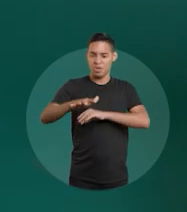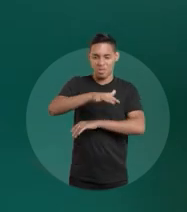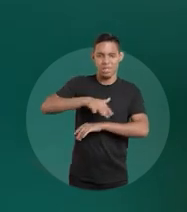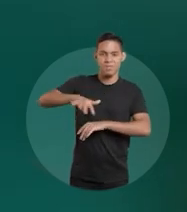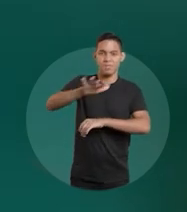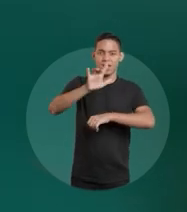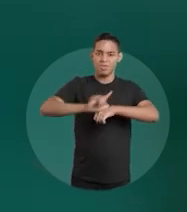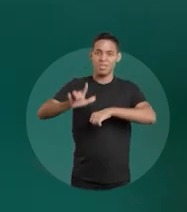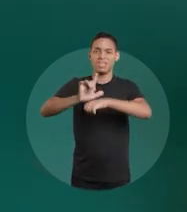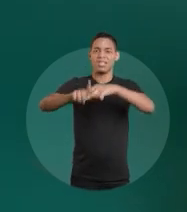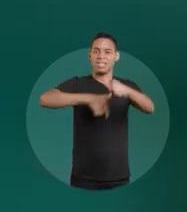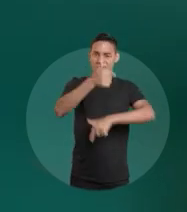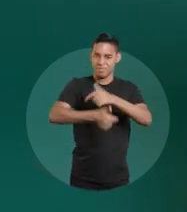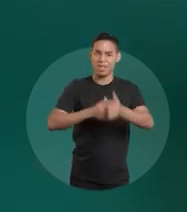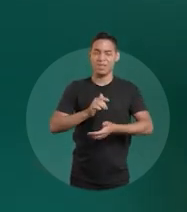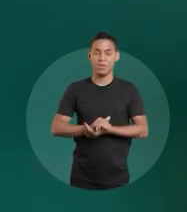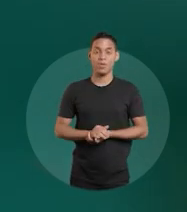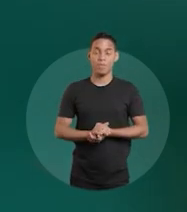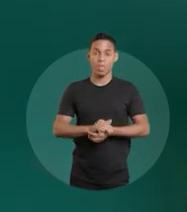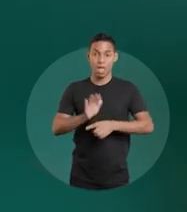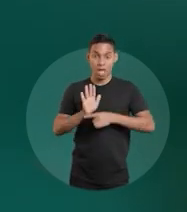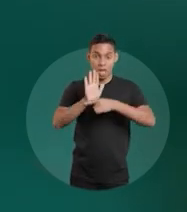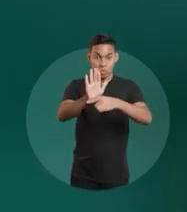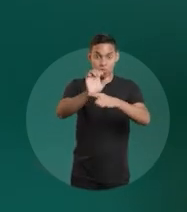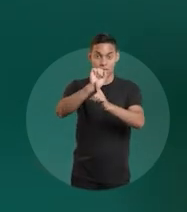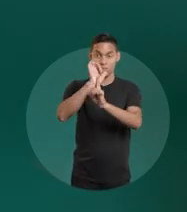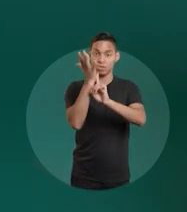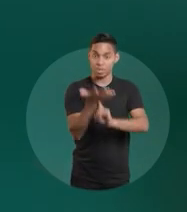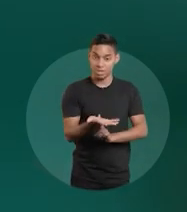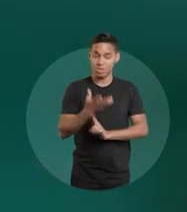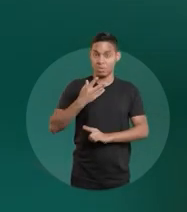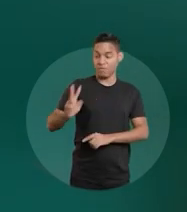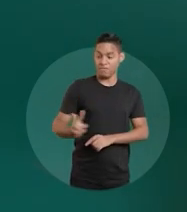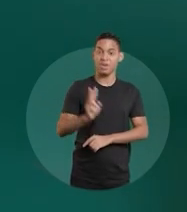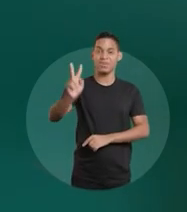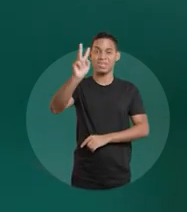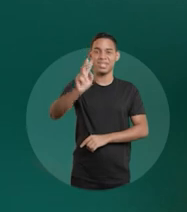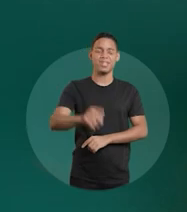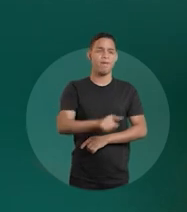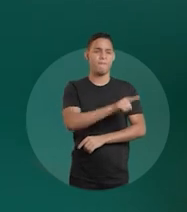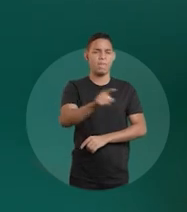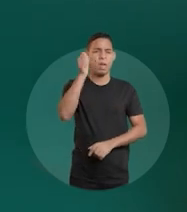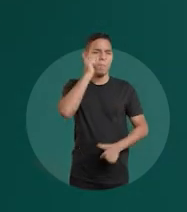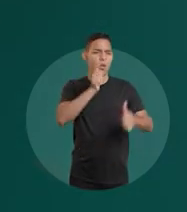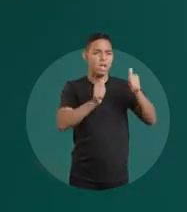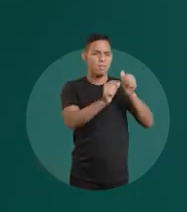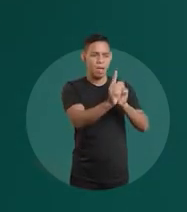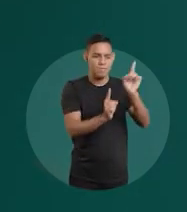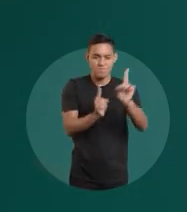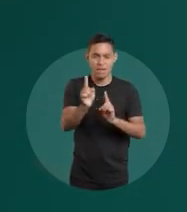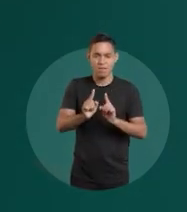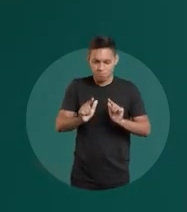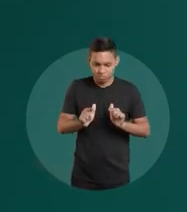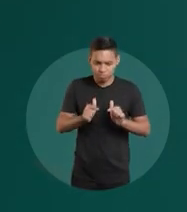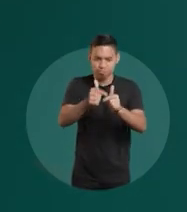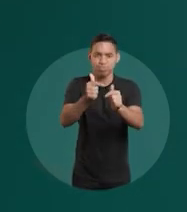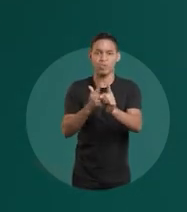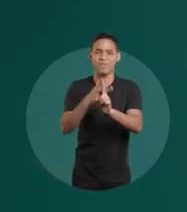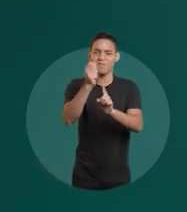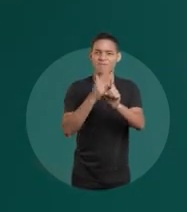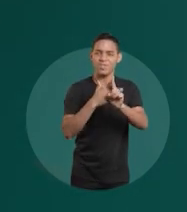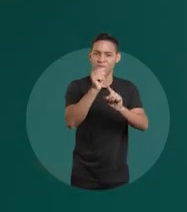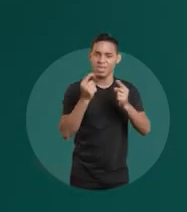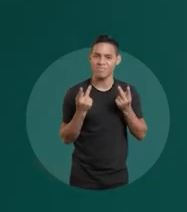educação, espaço no mercado de trabalho, assistência social, valorização. Com essas guerreiras, vamos ganhar as batalhas e